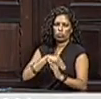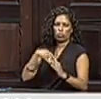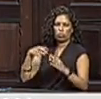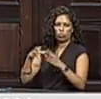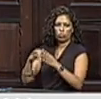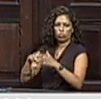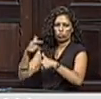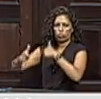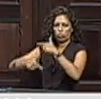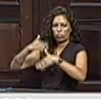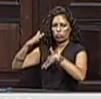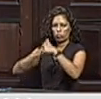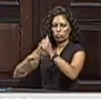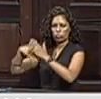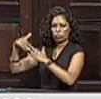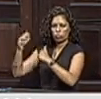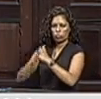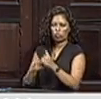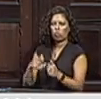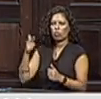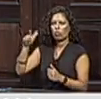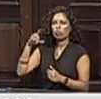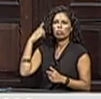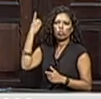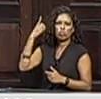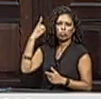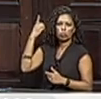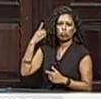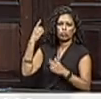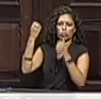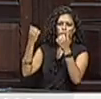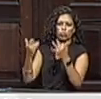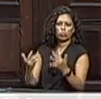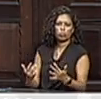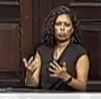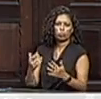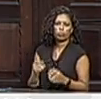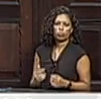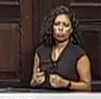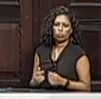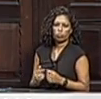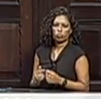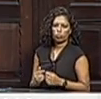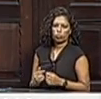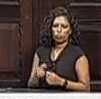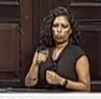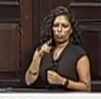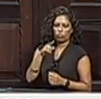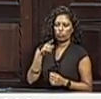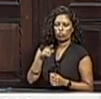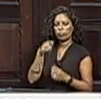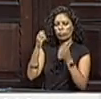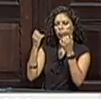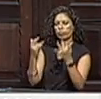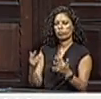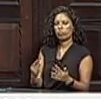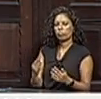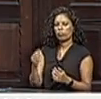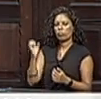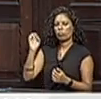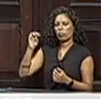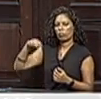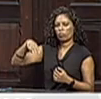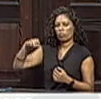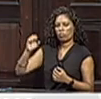Obrigado. Deputado Marcelo Freixo. Presidente, a bancada do PSOL apresentou emenda de igual teor de